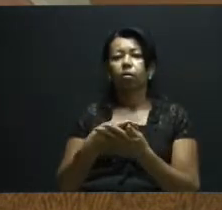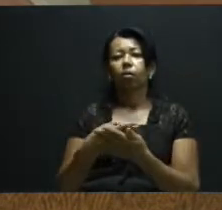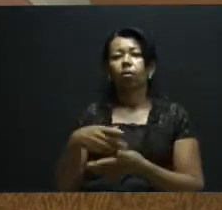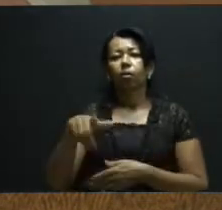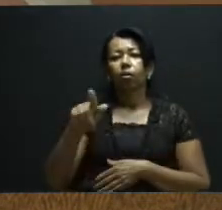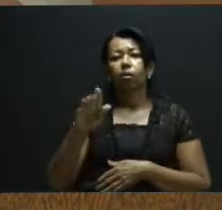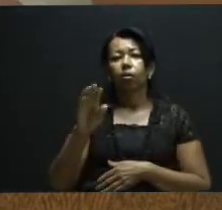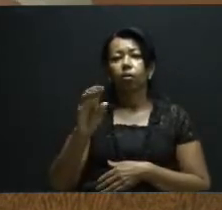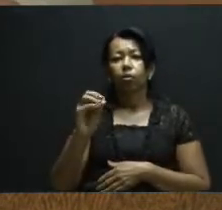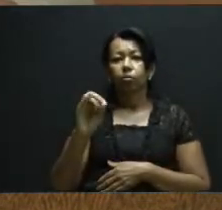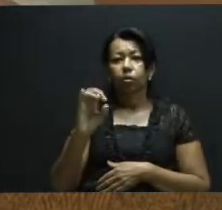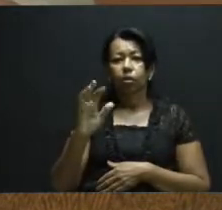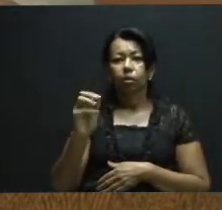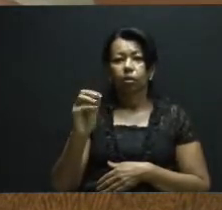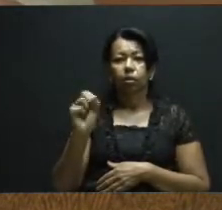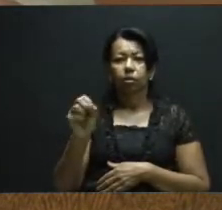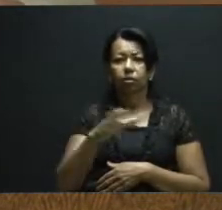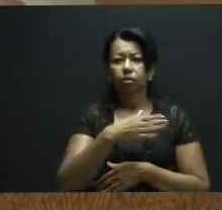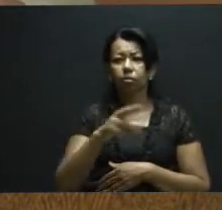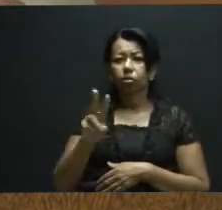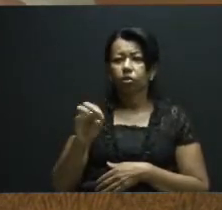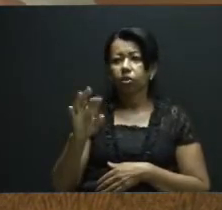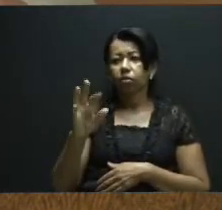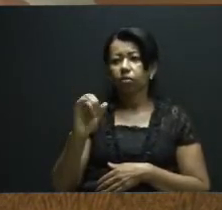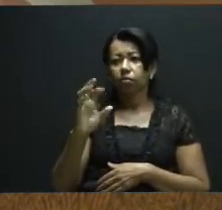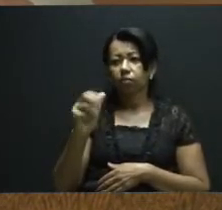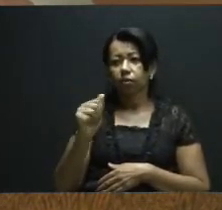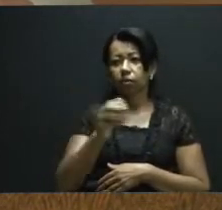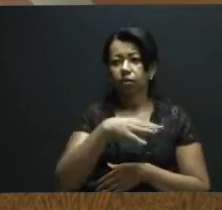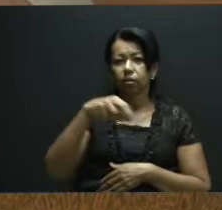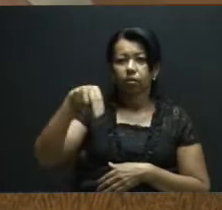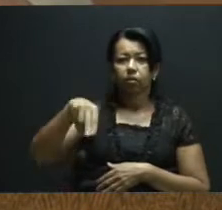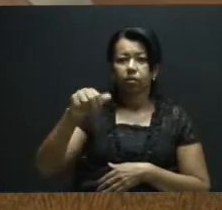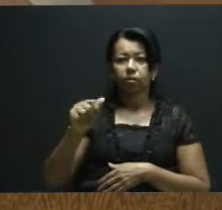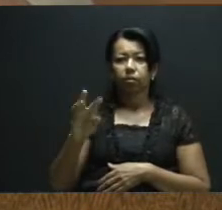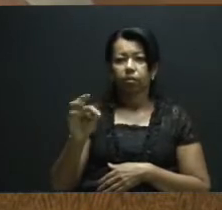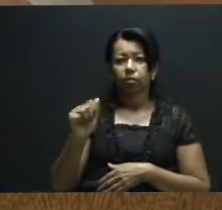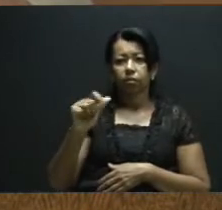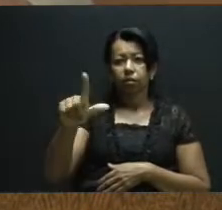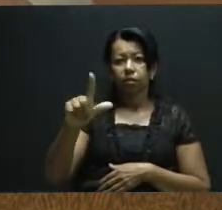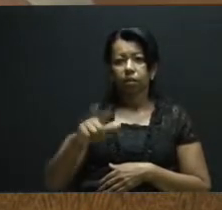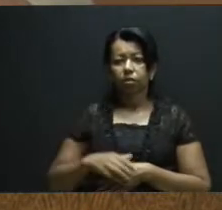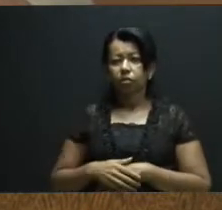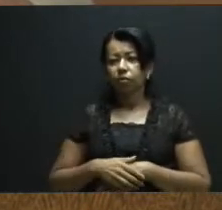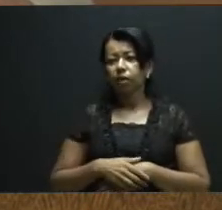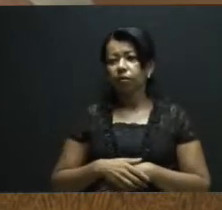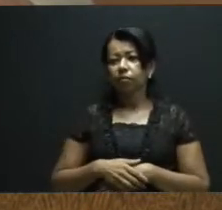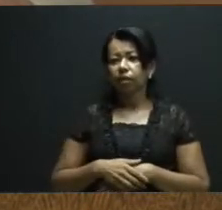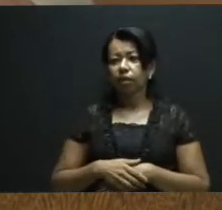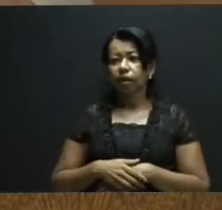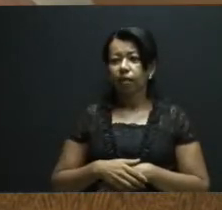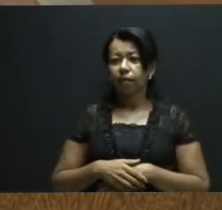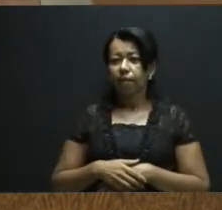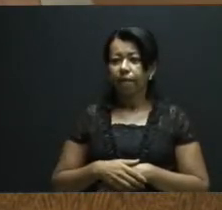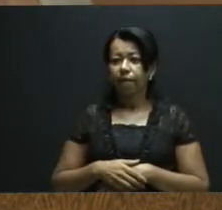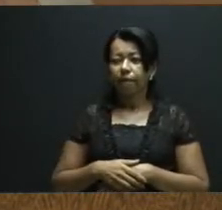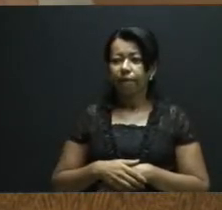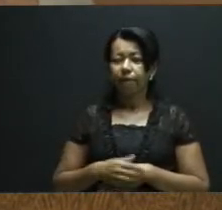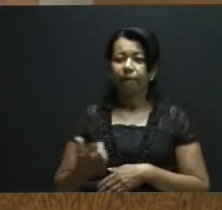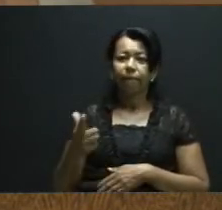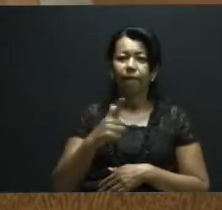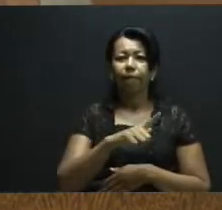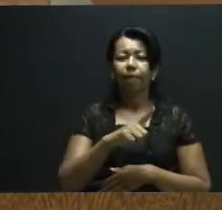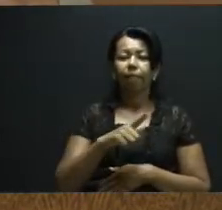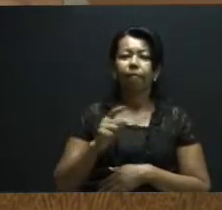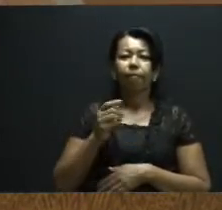goiás na vila natal ms manutenção limpeza e roçagem de mato em todas as vias do interior do cemitério